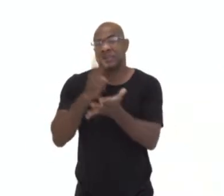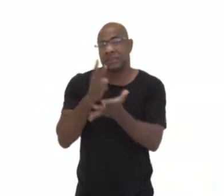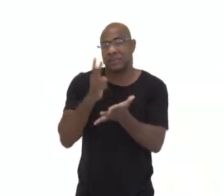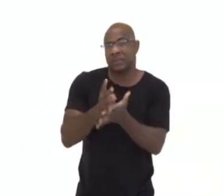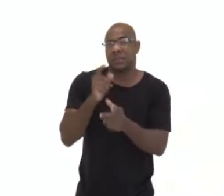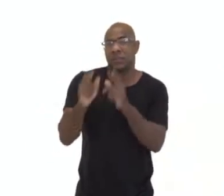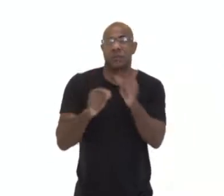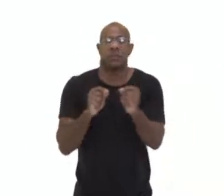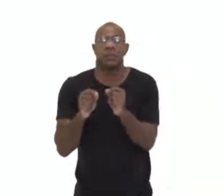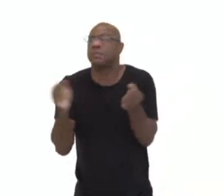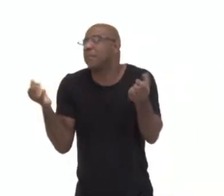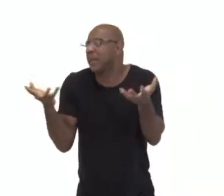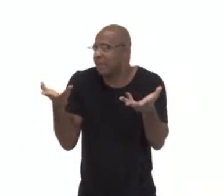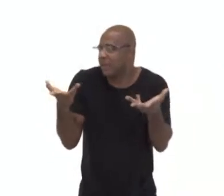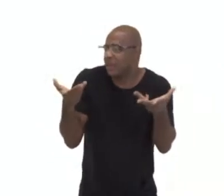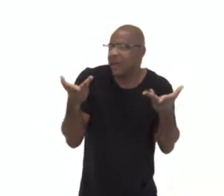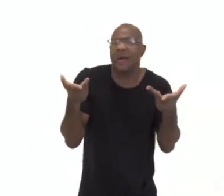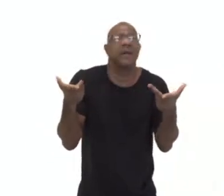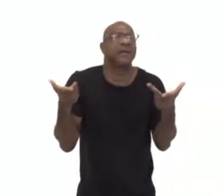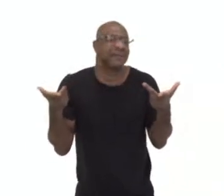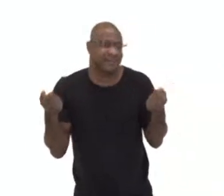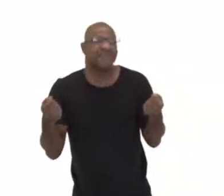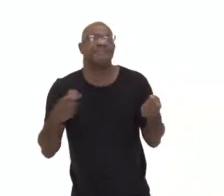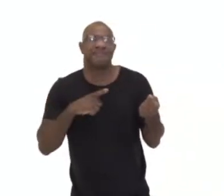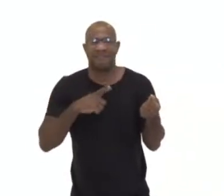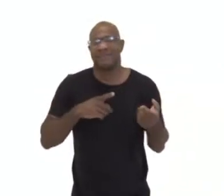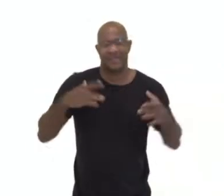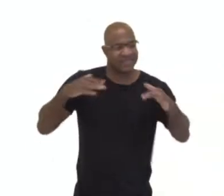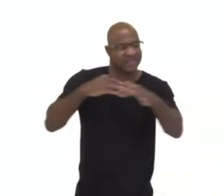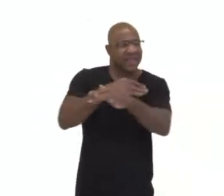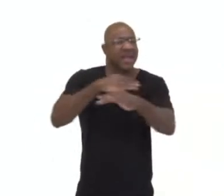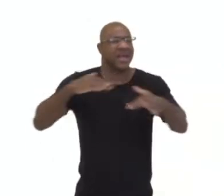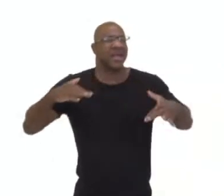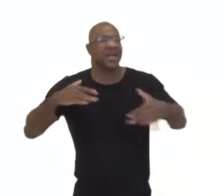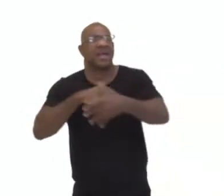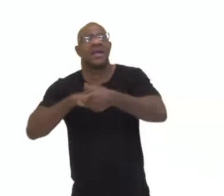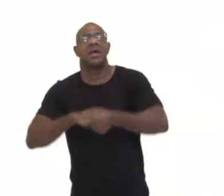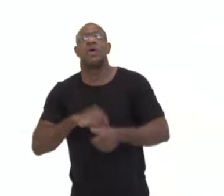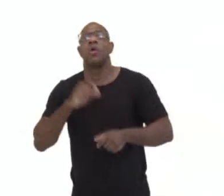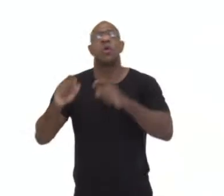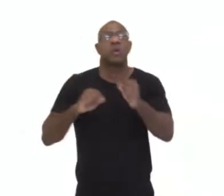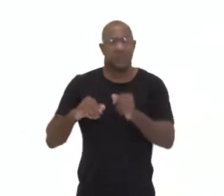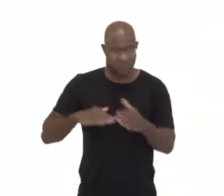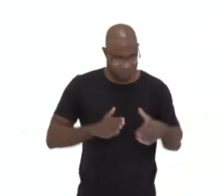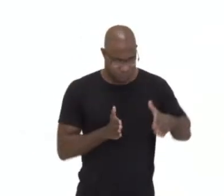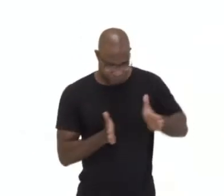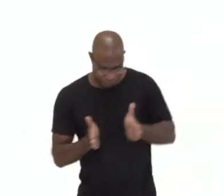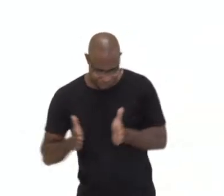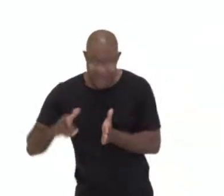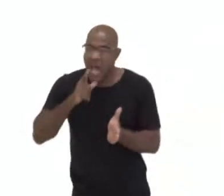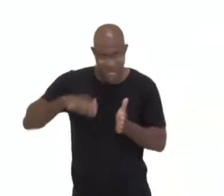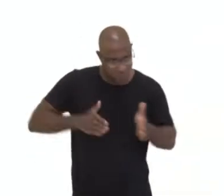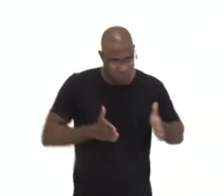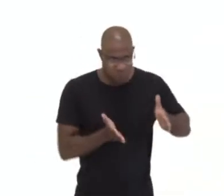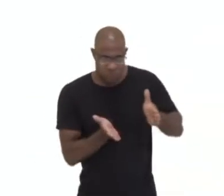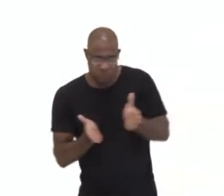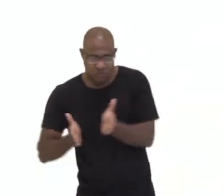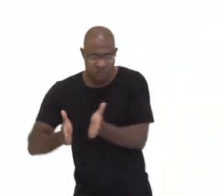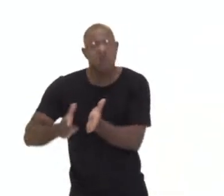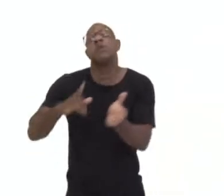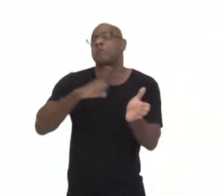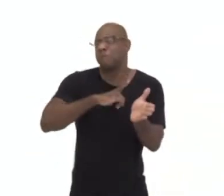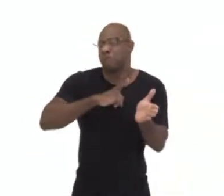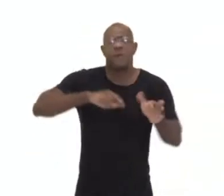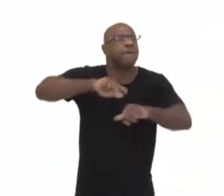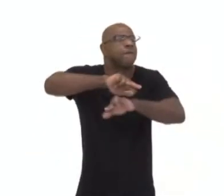Sensualmente lânguida, se deita estirada no seu sinuoso contorno fluvial. Dominadora